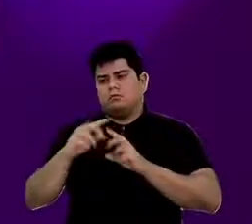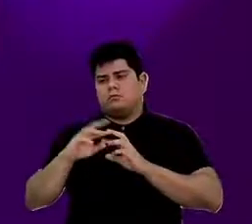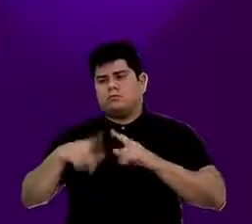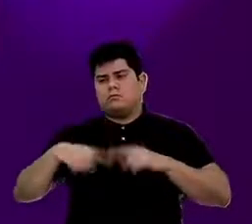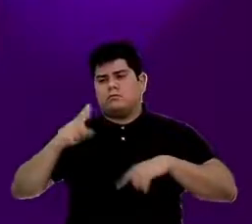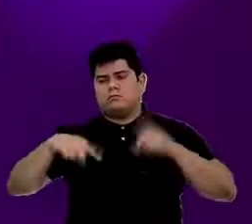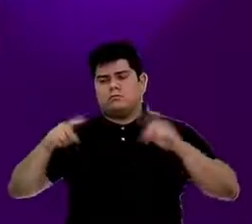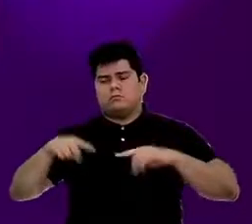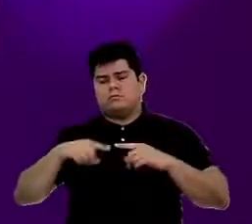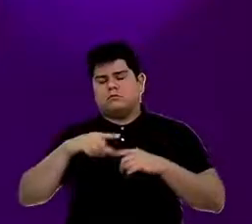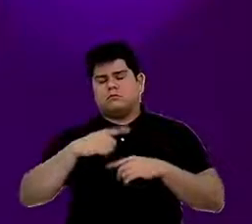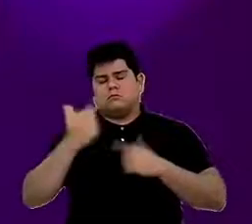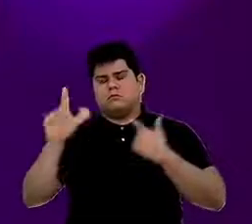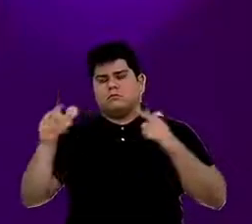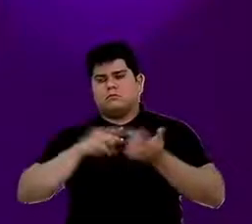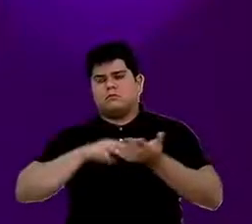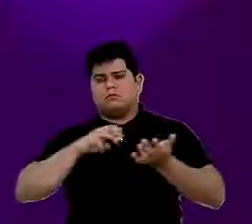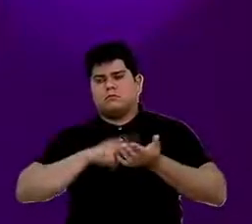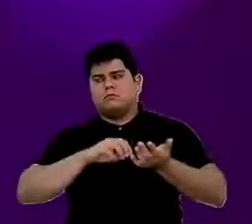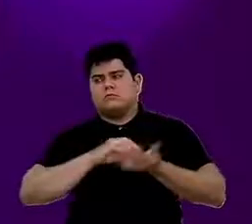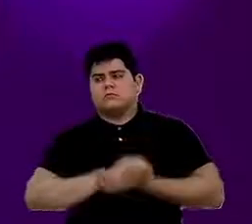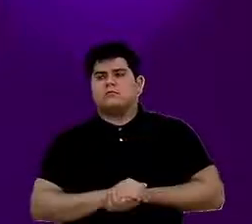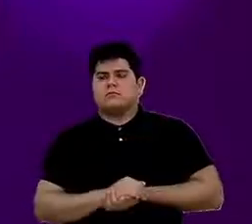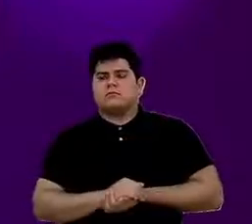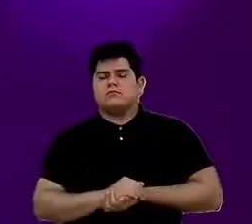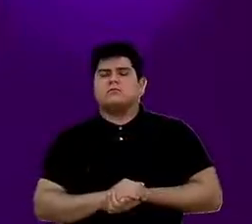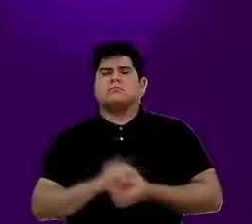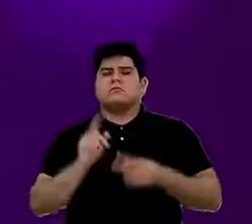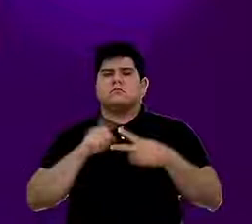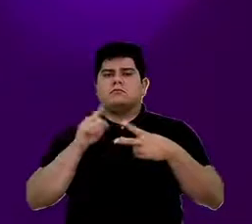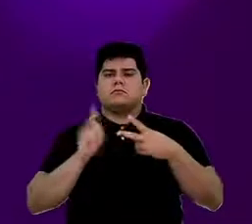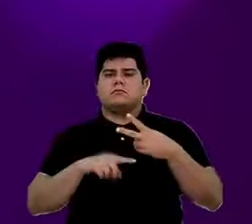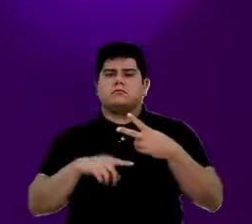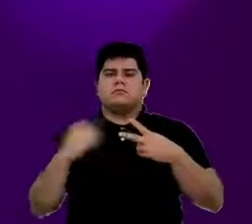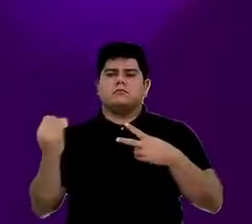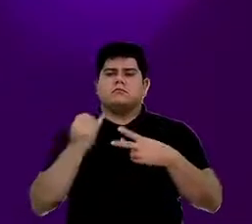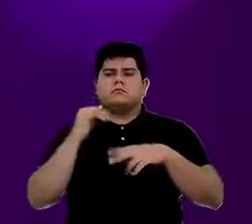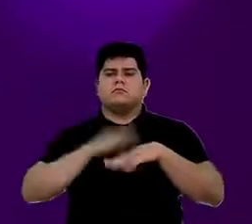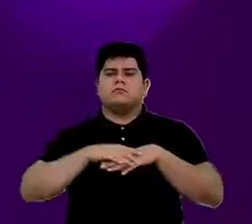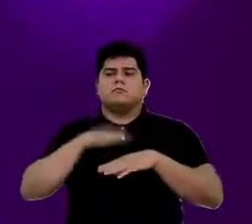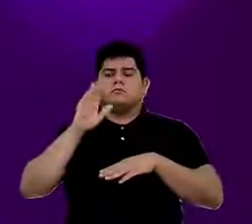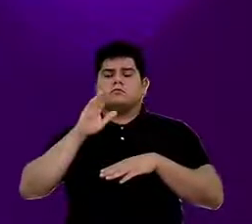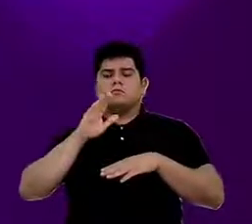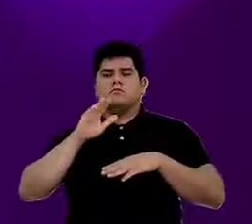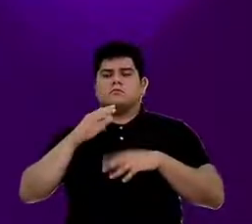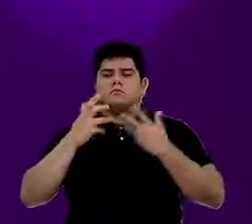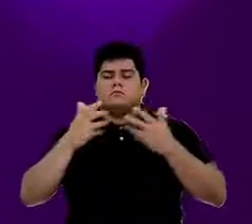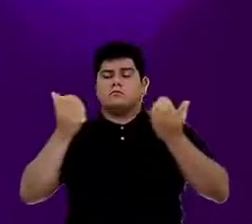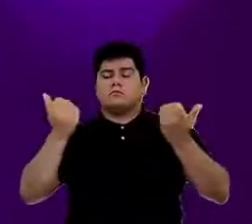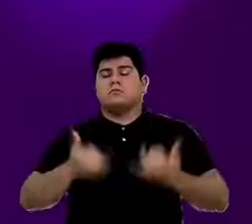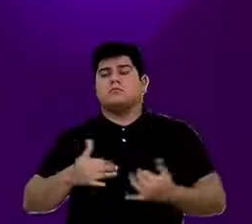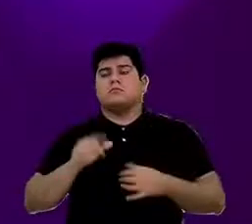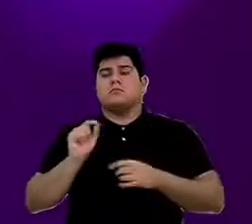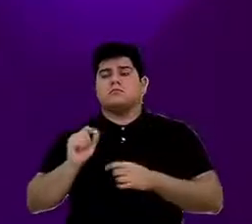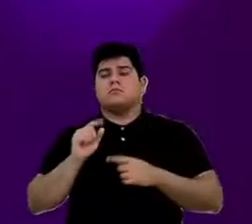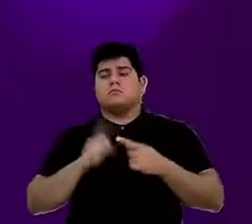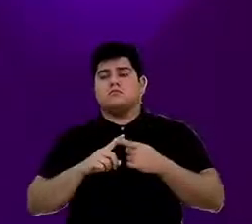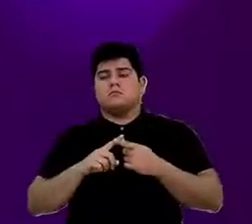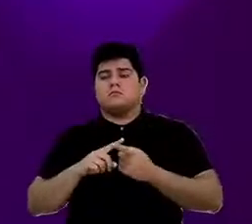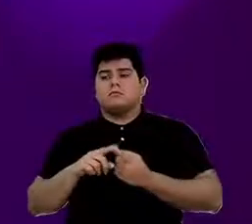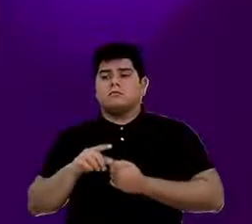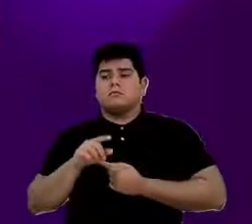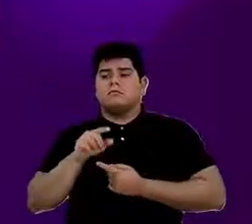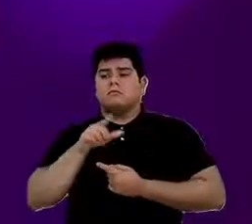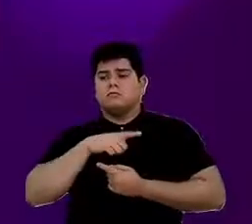estatística em relação ao outro método. As duas publicações mais relevantes que eu gostaria de salientar são a do Ike Nagel, da